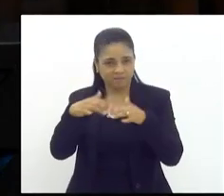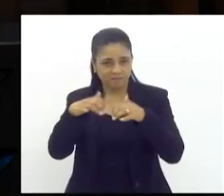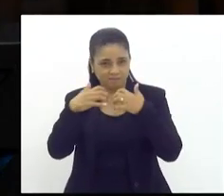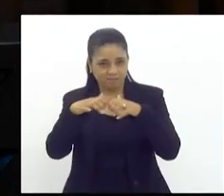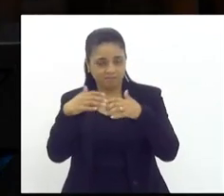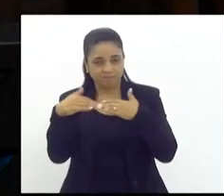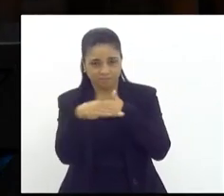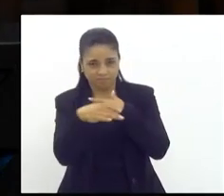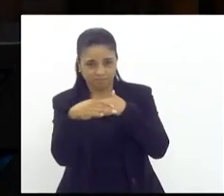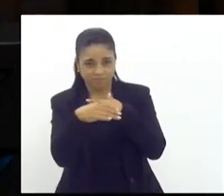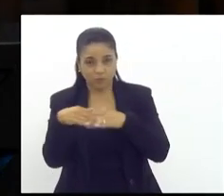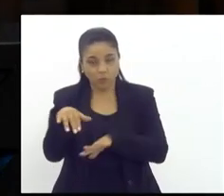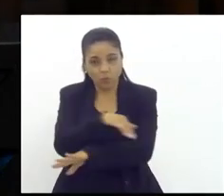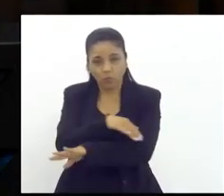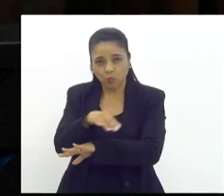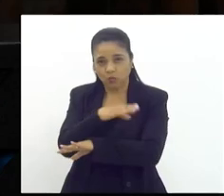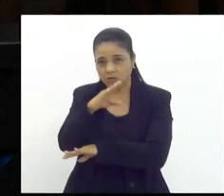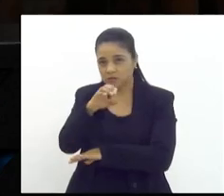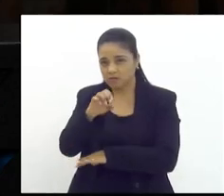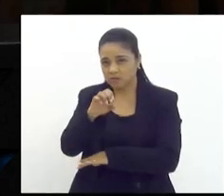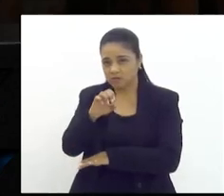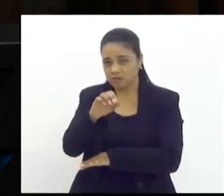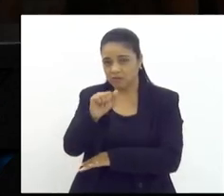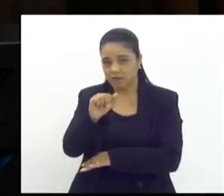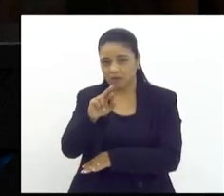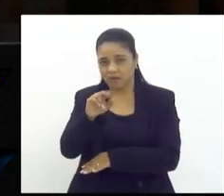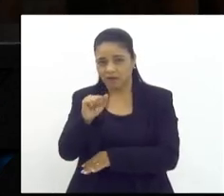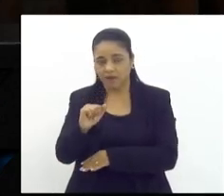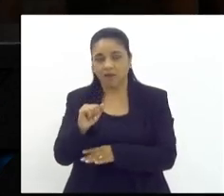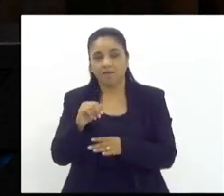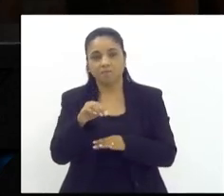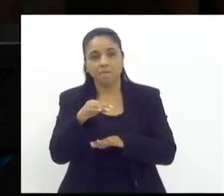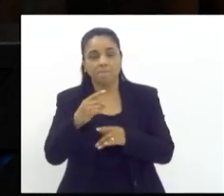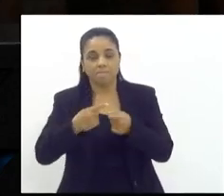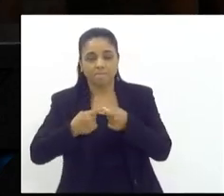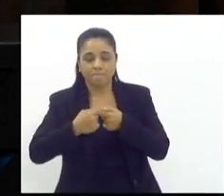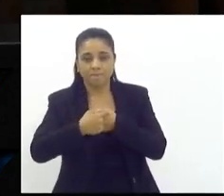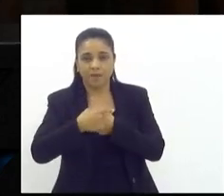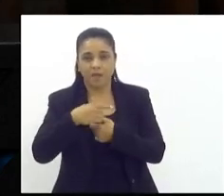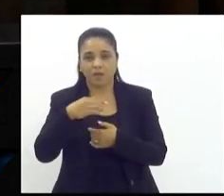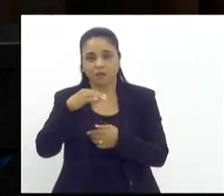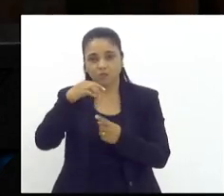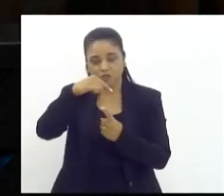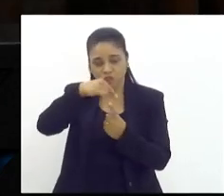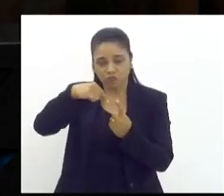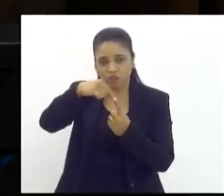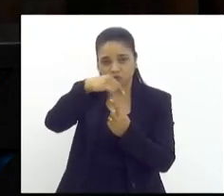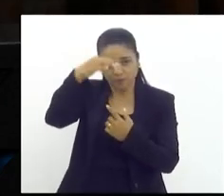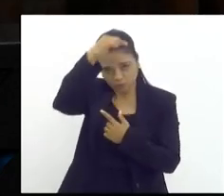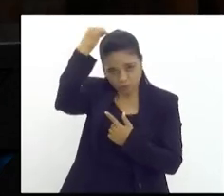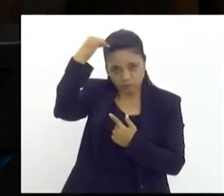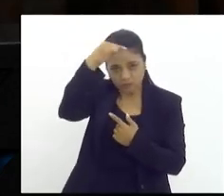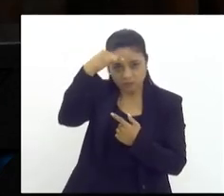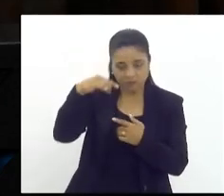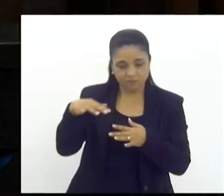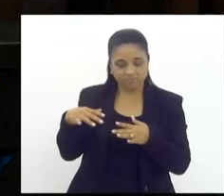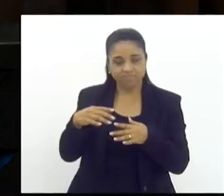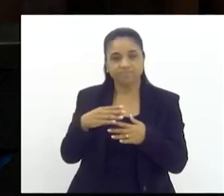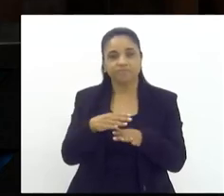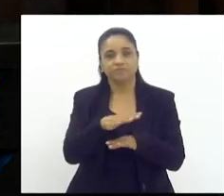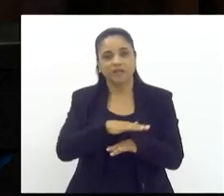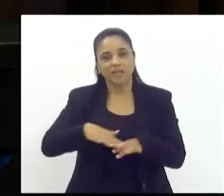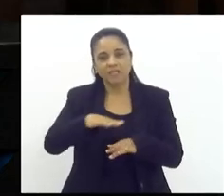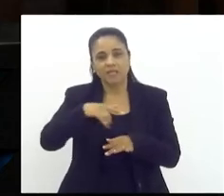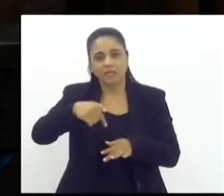Ceará no bairro Espírito Santo do Quitandinha e ali percebi mais uma promessa não